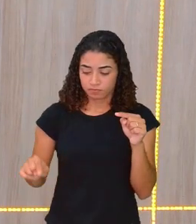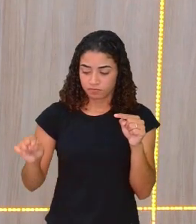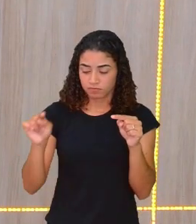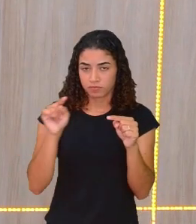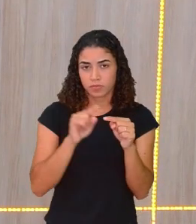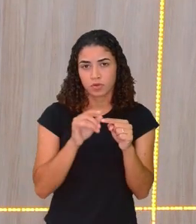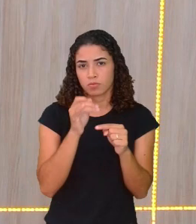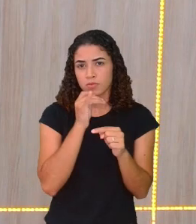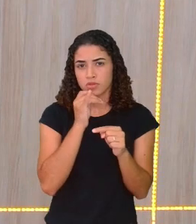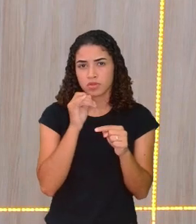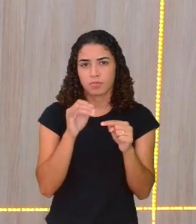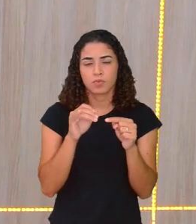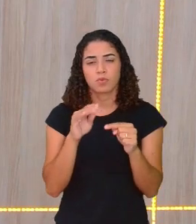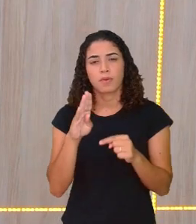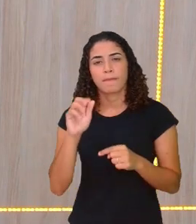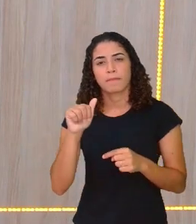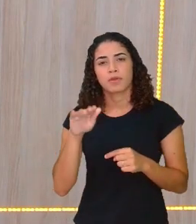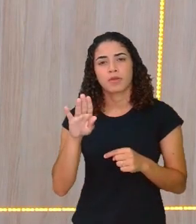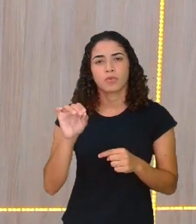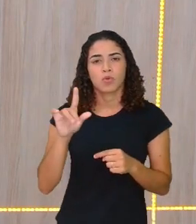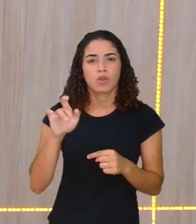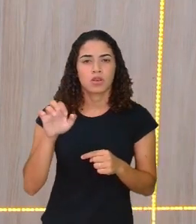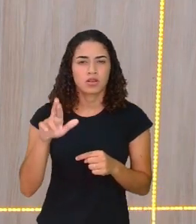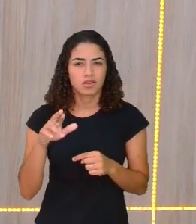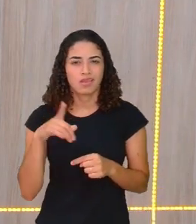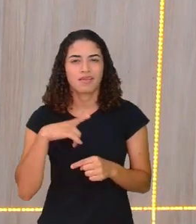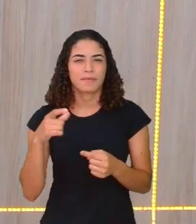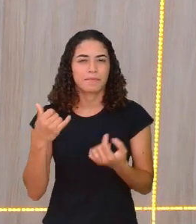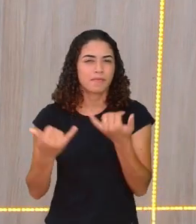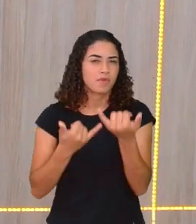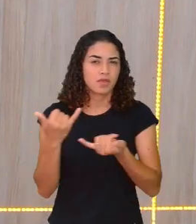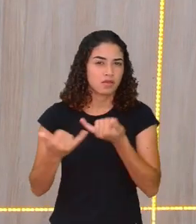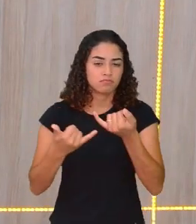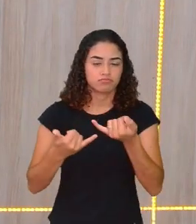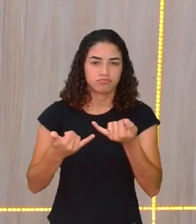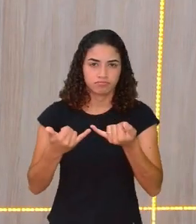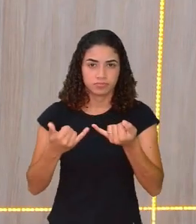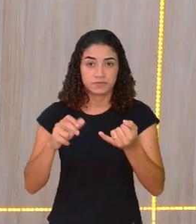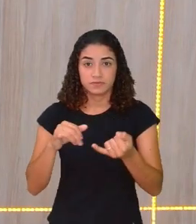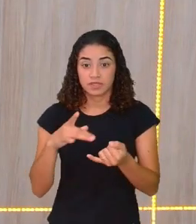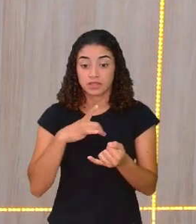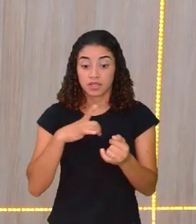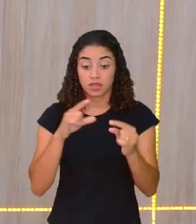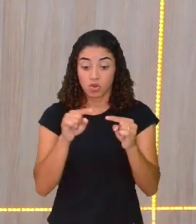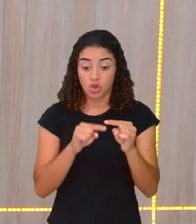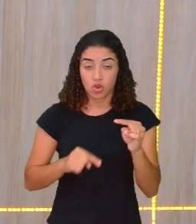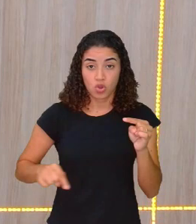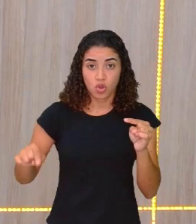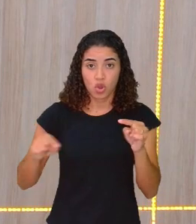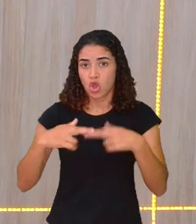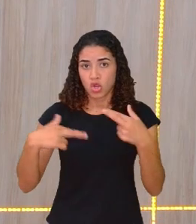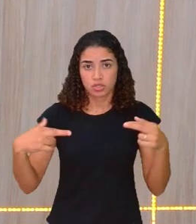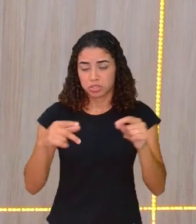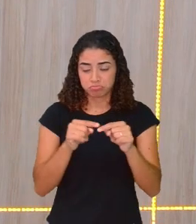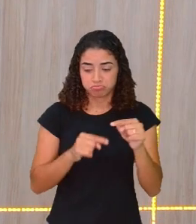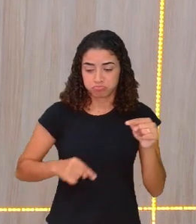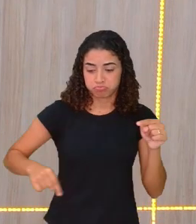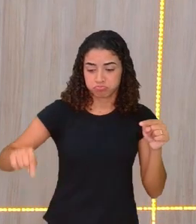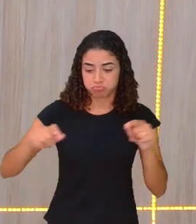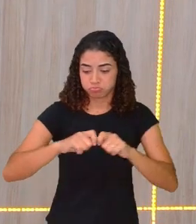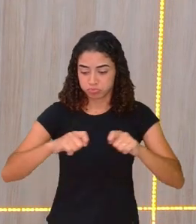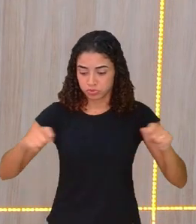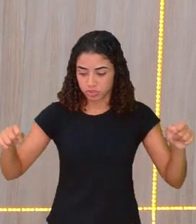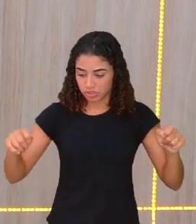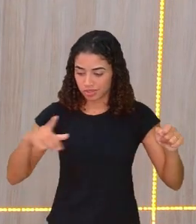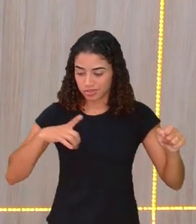pronto, um bambolê. Você pega ali aquele contorno, se você pegar um cordão e você esticar, ali você